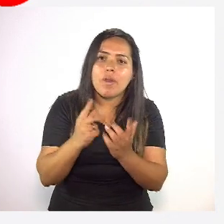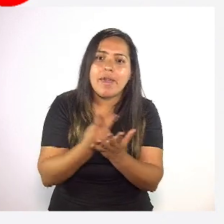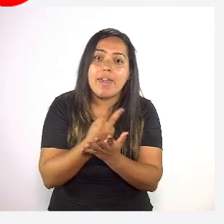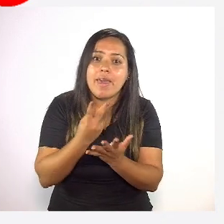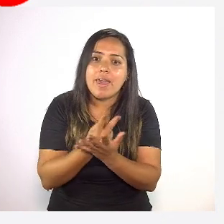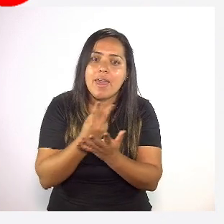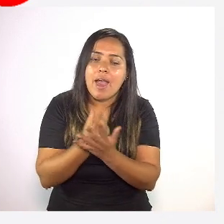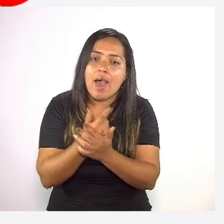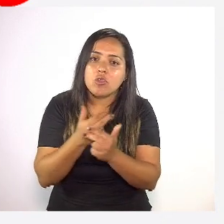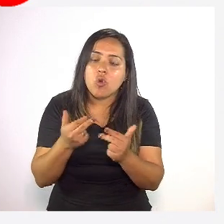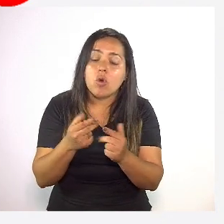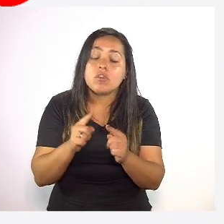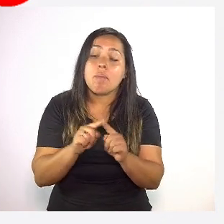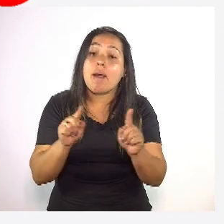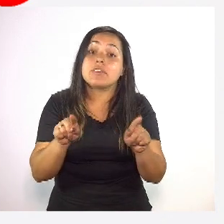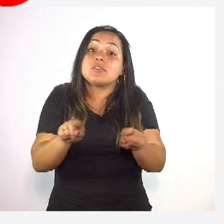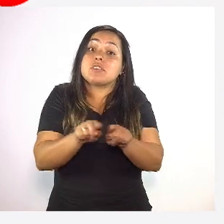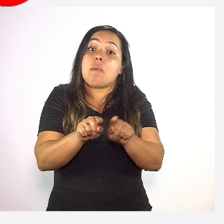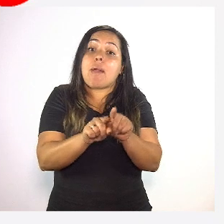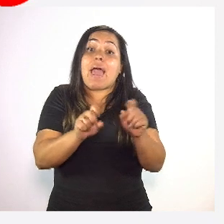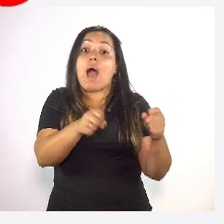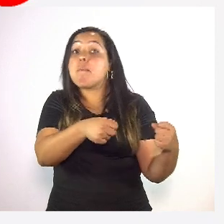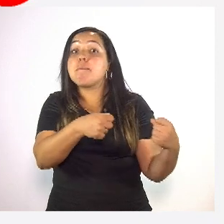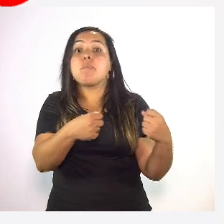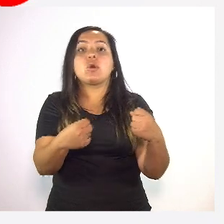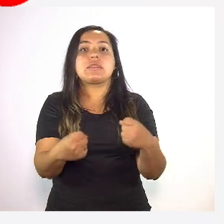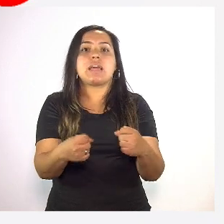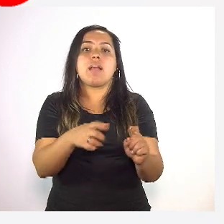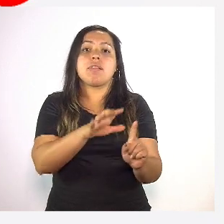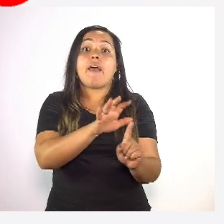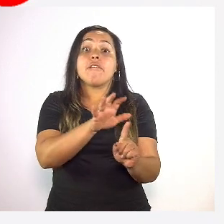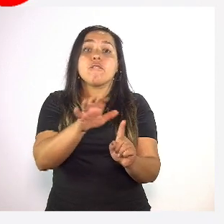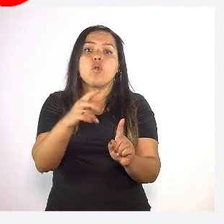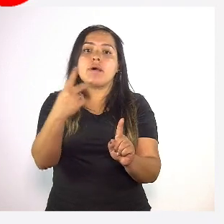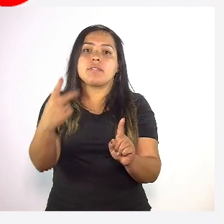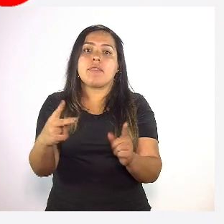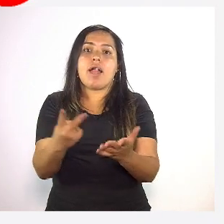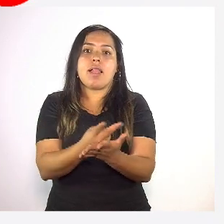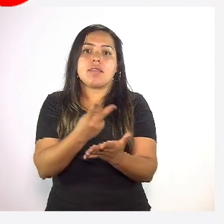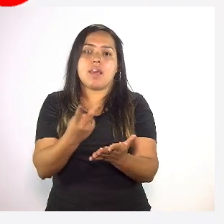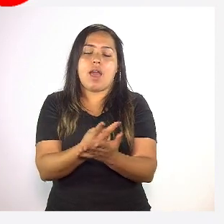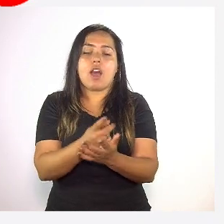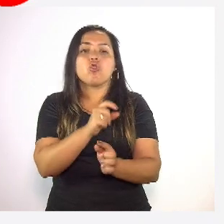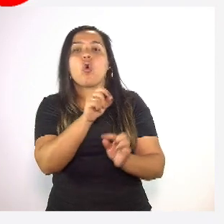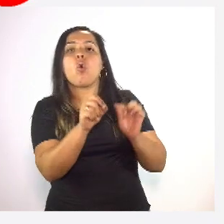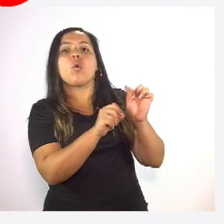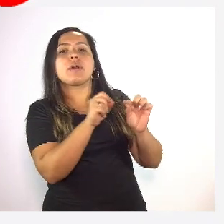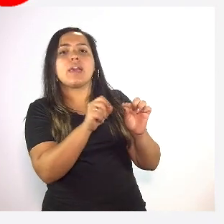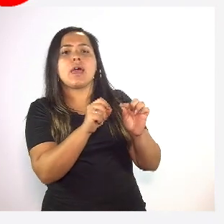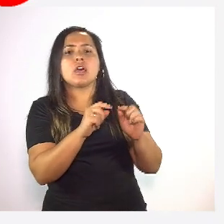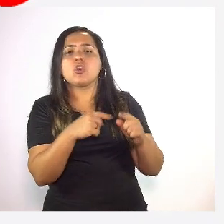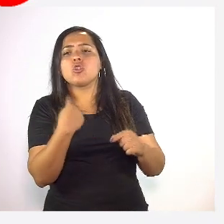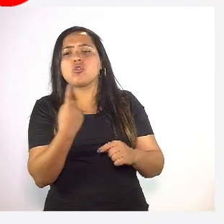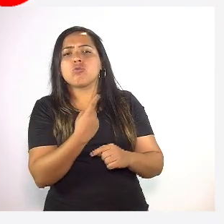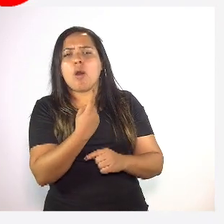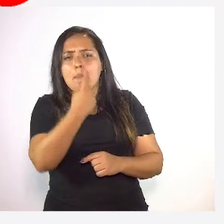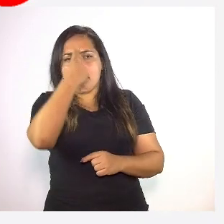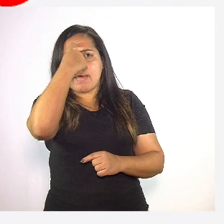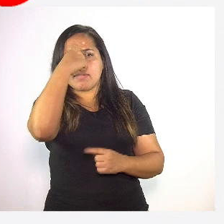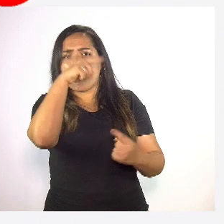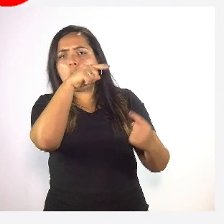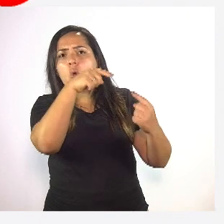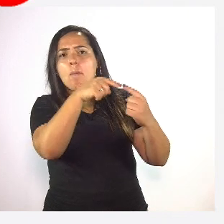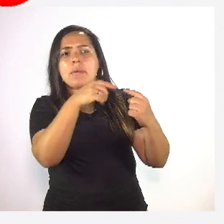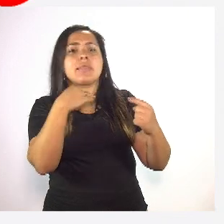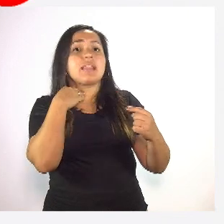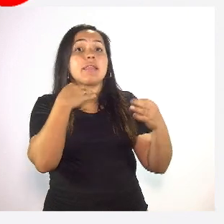irregularidades, mas também reduzir a potência dessas irregularidades. E o que nós esperamos do tribunal hoje, da Casa, é